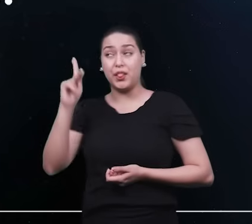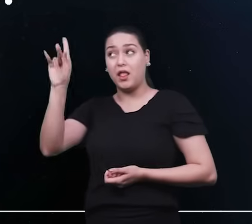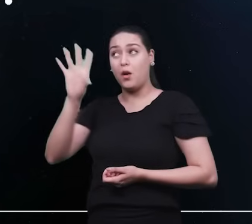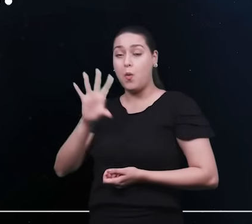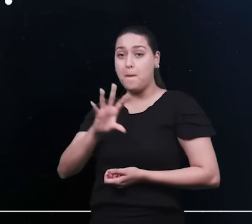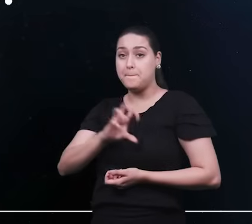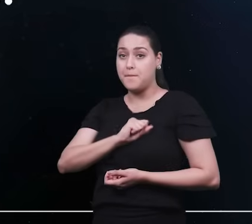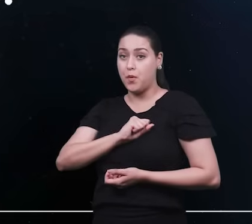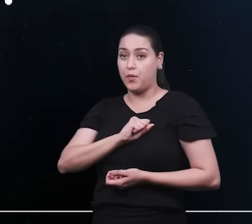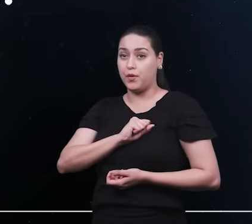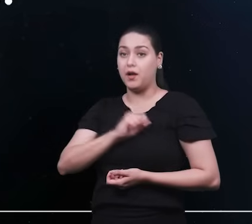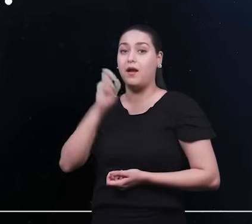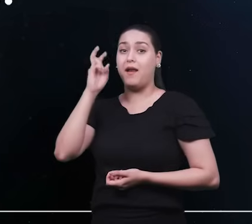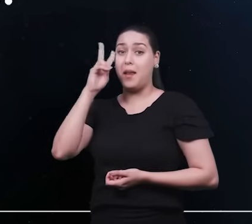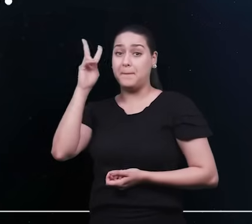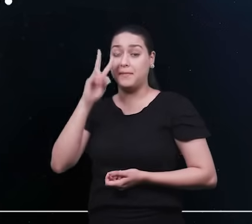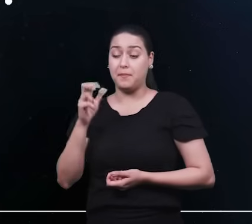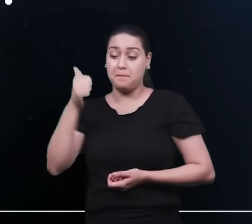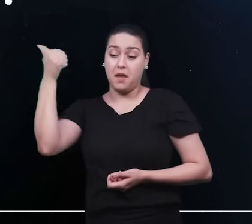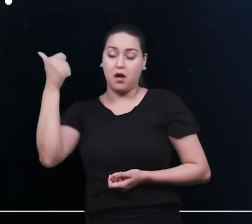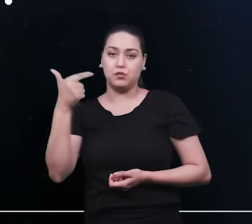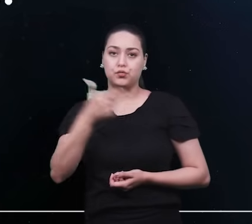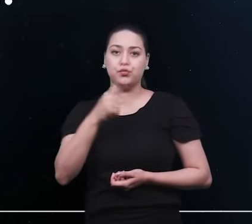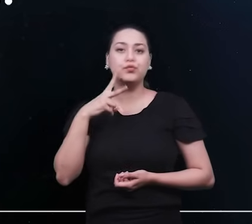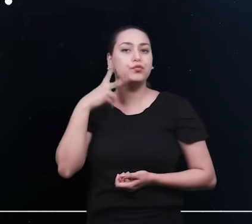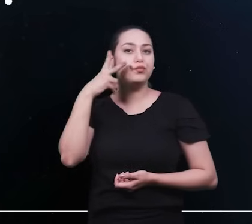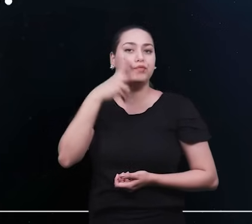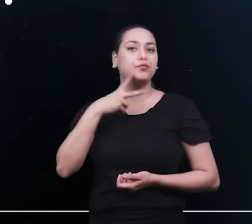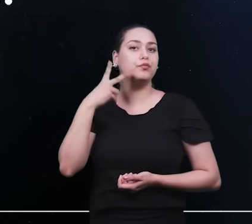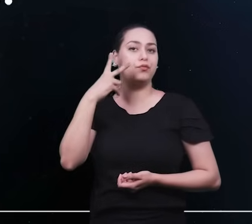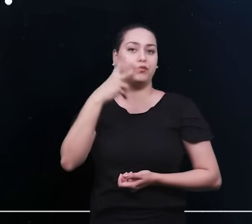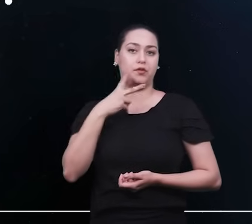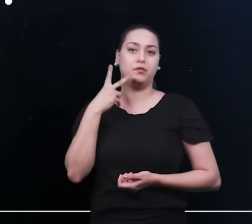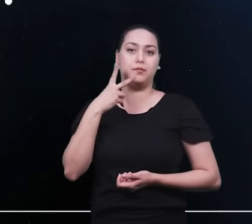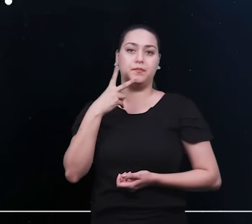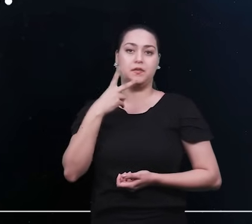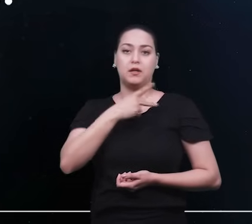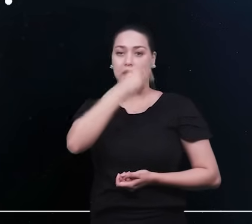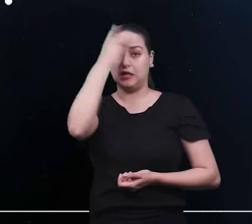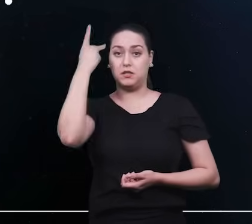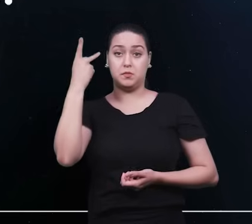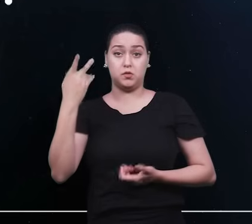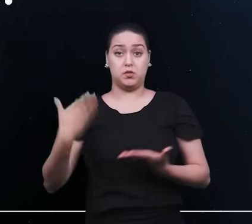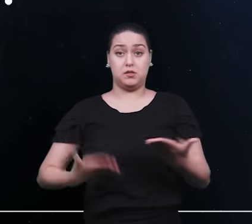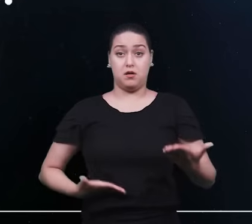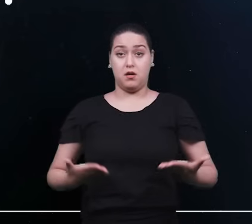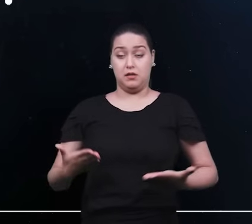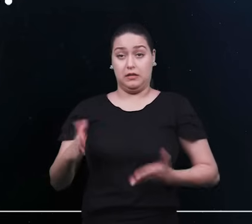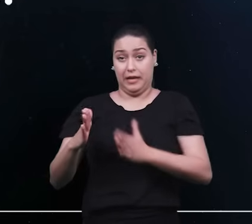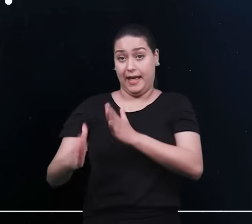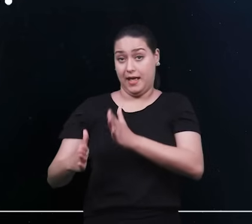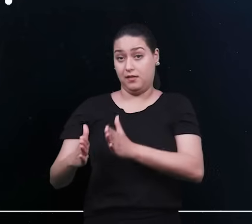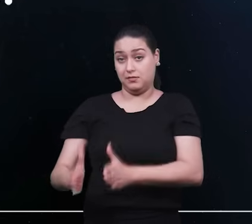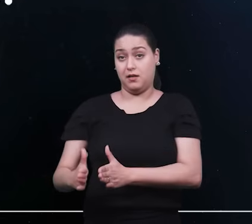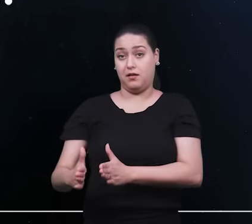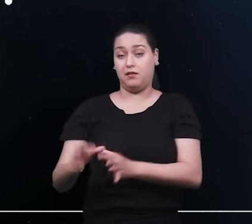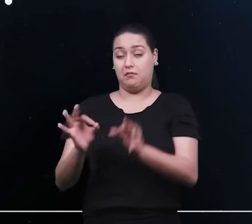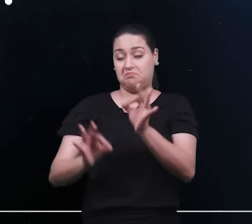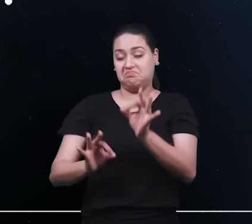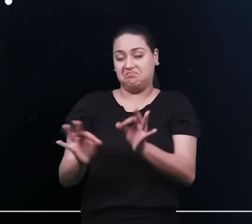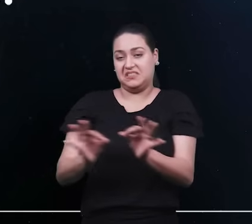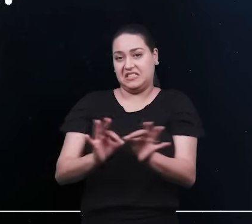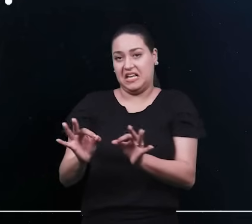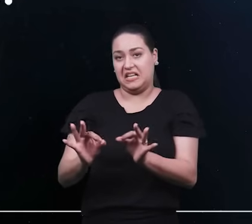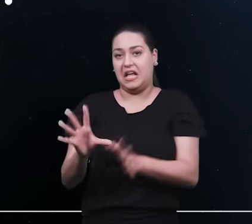ou do teu amor, nos lembraremos mais do que o vinho. Os retos